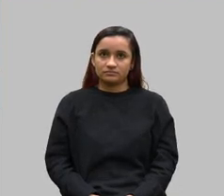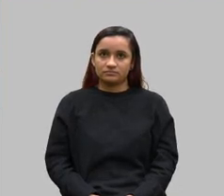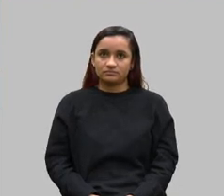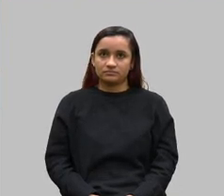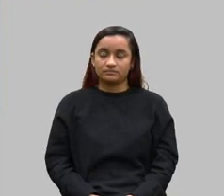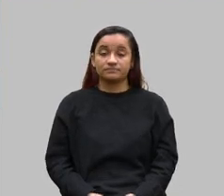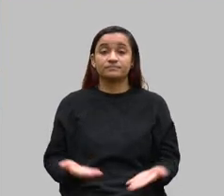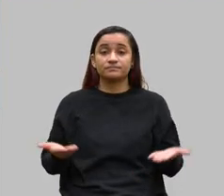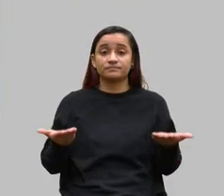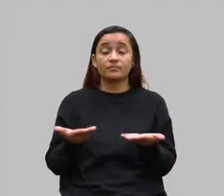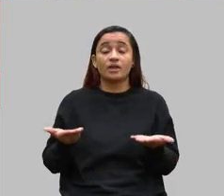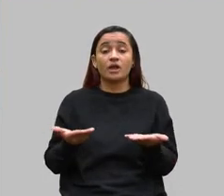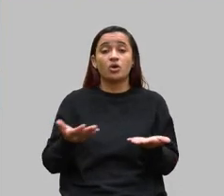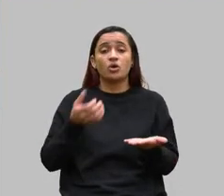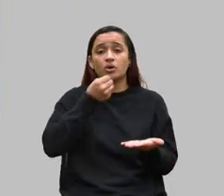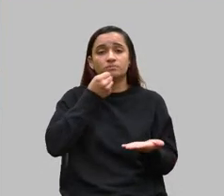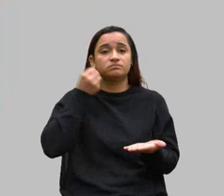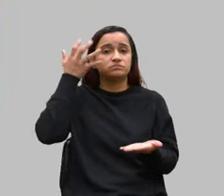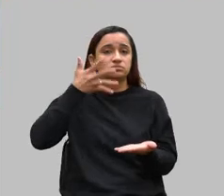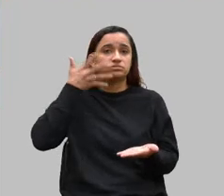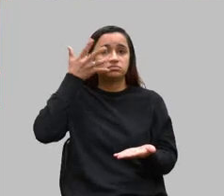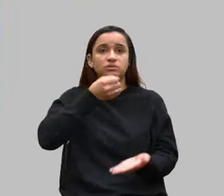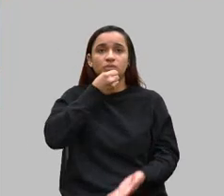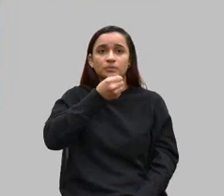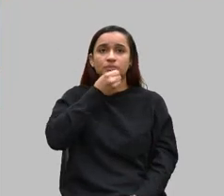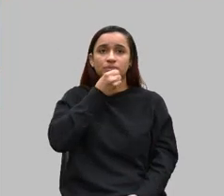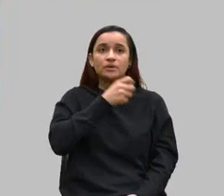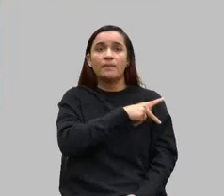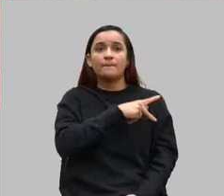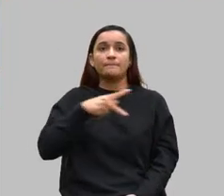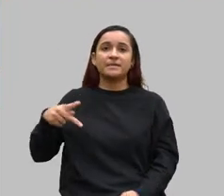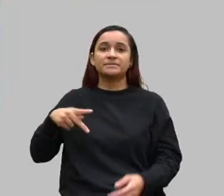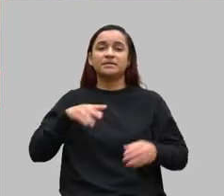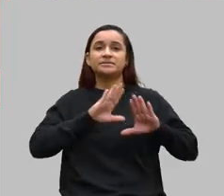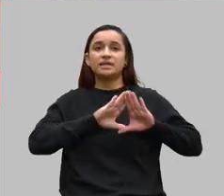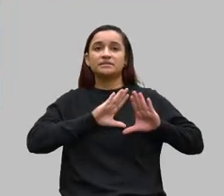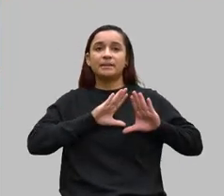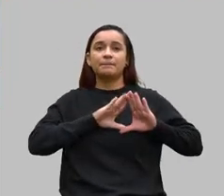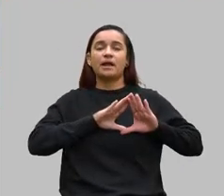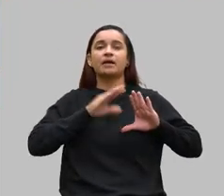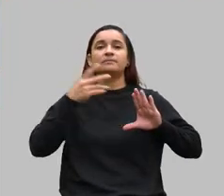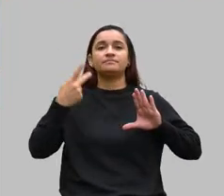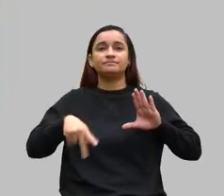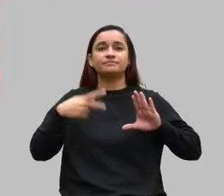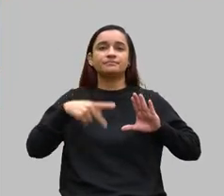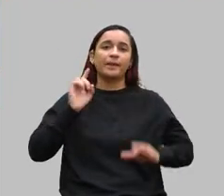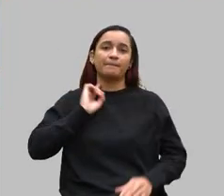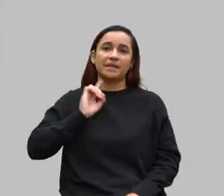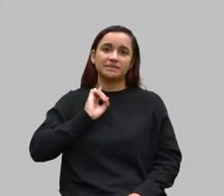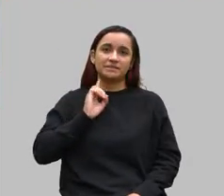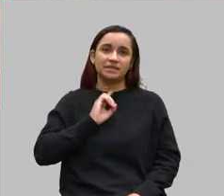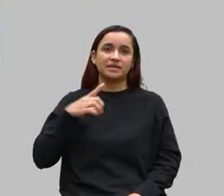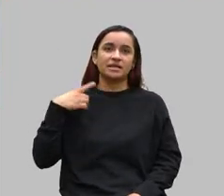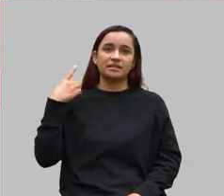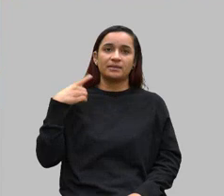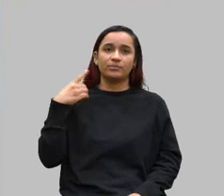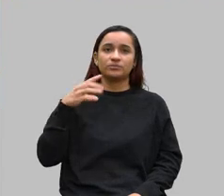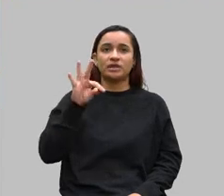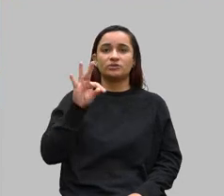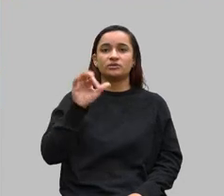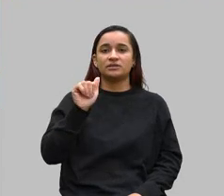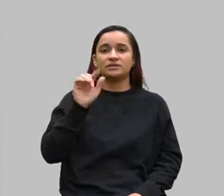obrigadoo palavra o excelentíssimo senhor presidente da Assembleia Legislativa de Minas Gerais Deputado Tadeo